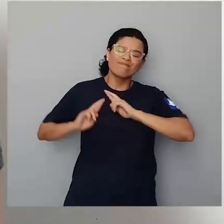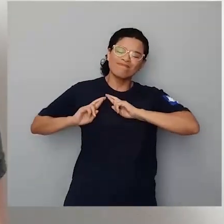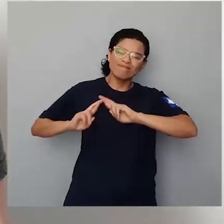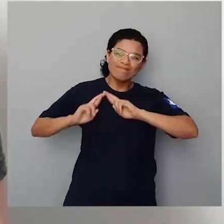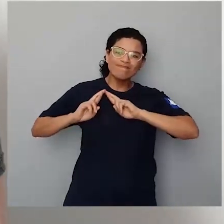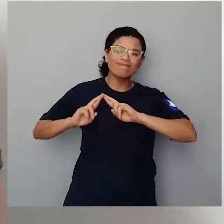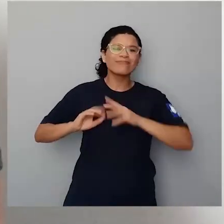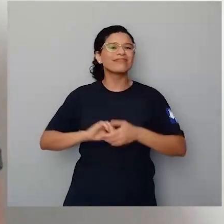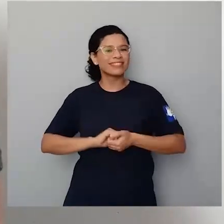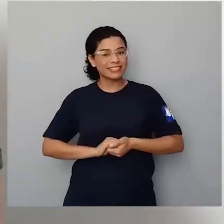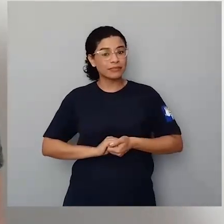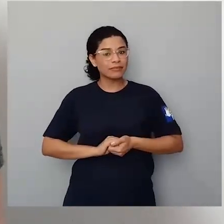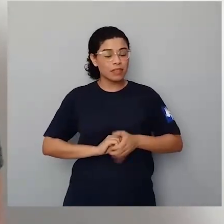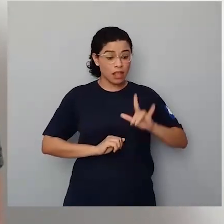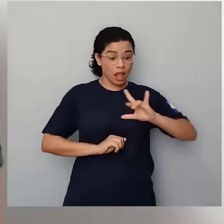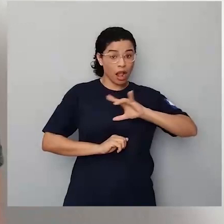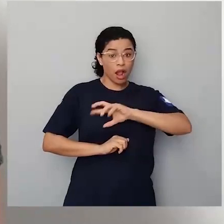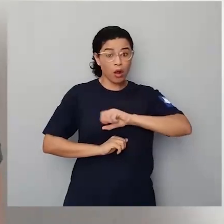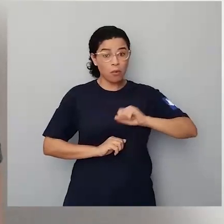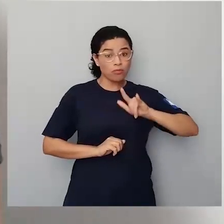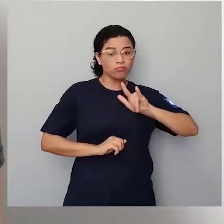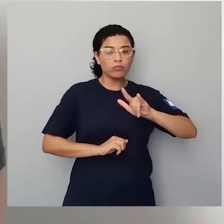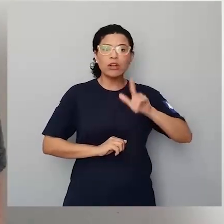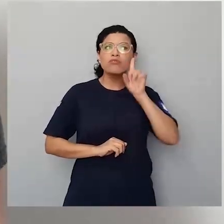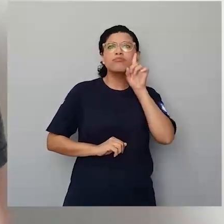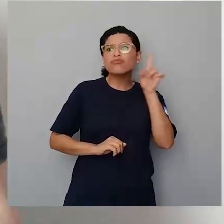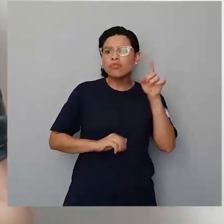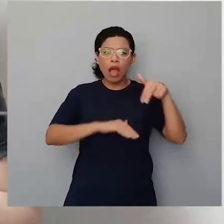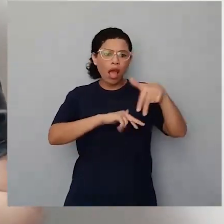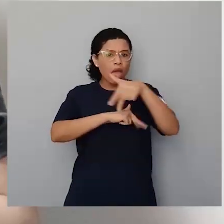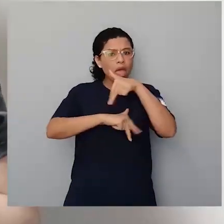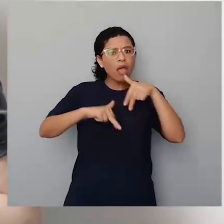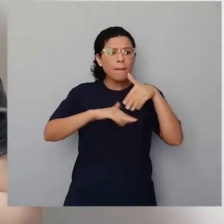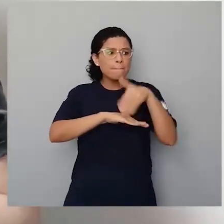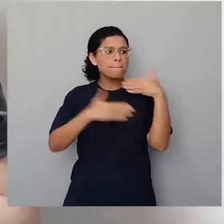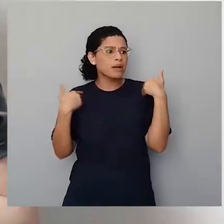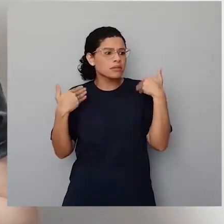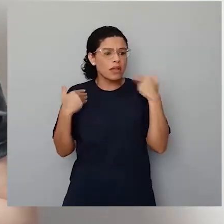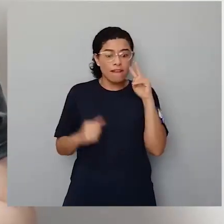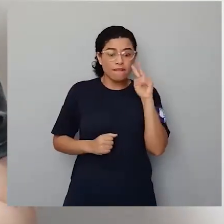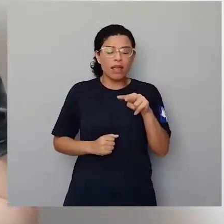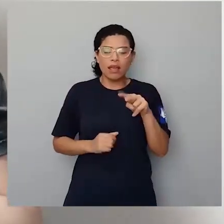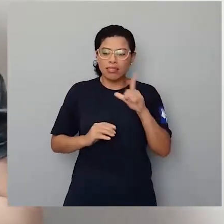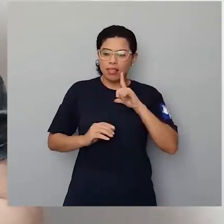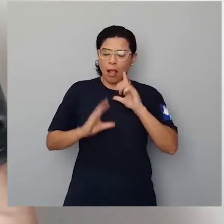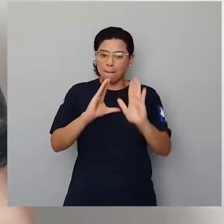a Mortifixe. Imagina, no meio do dia, do nada, você